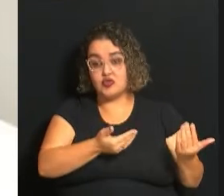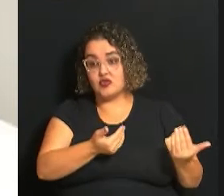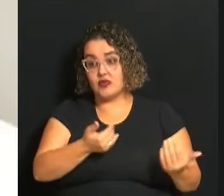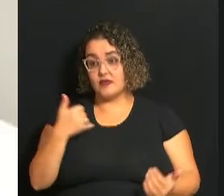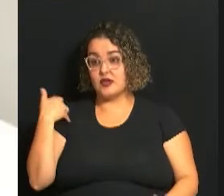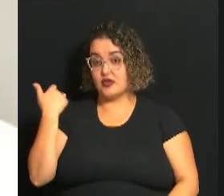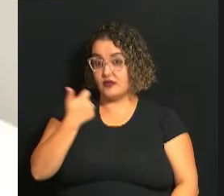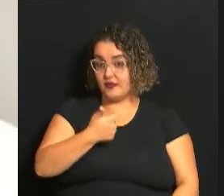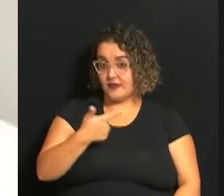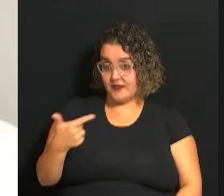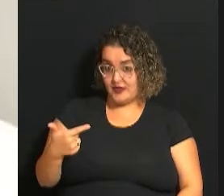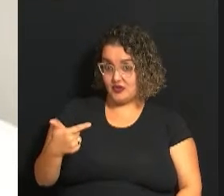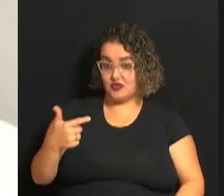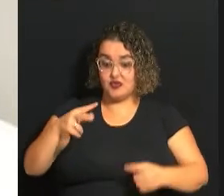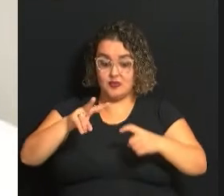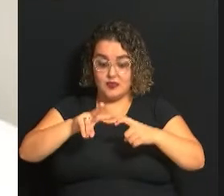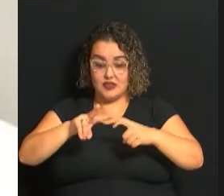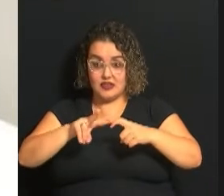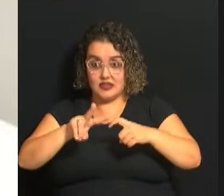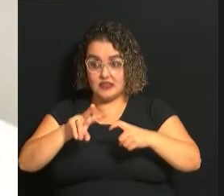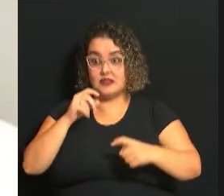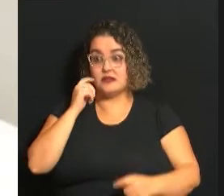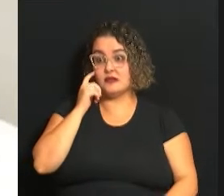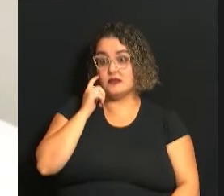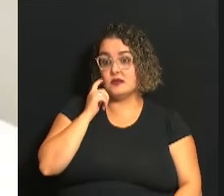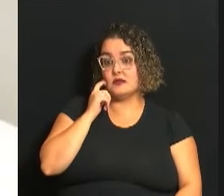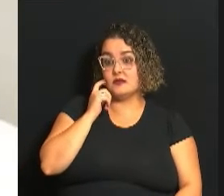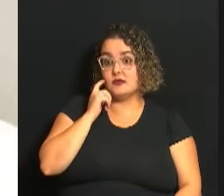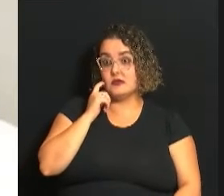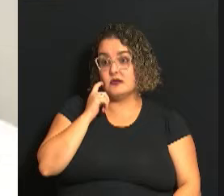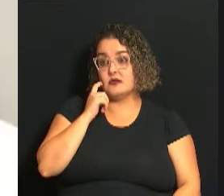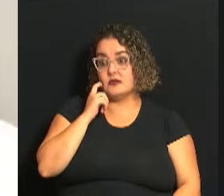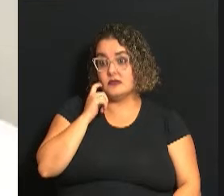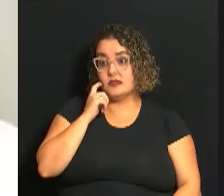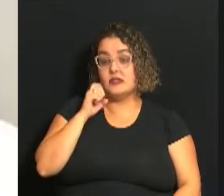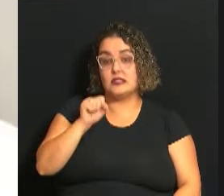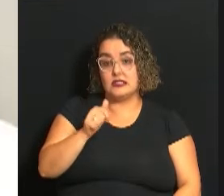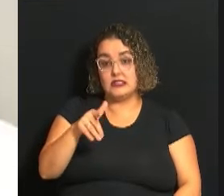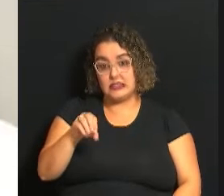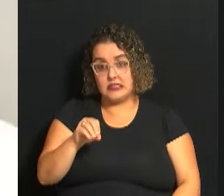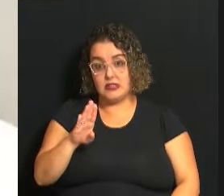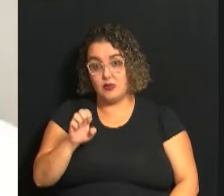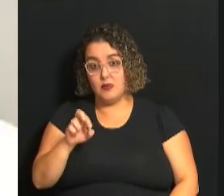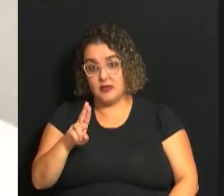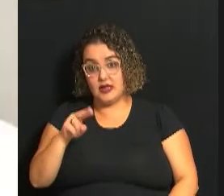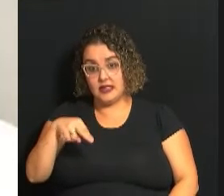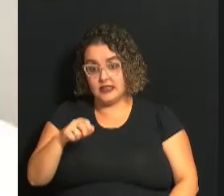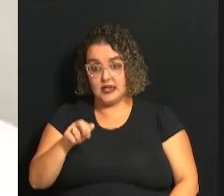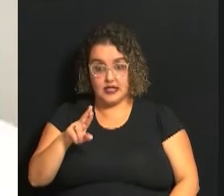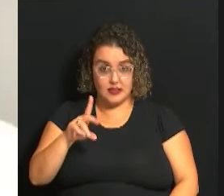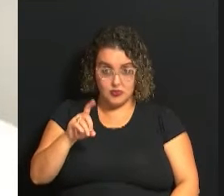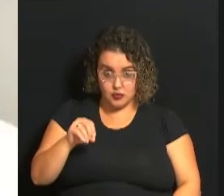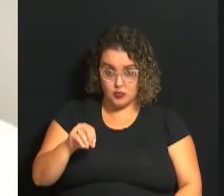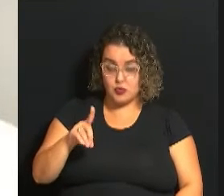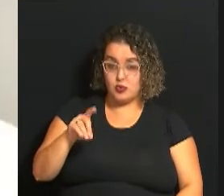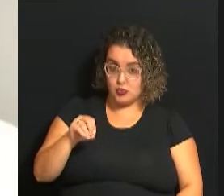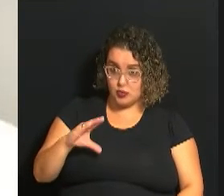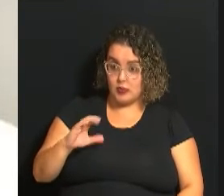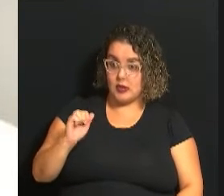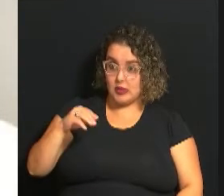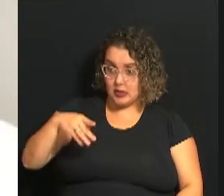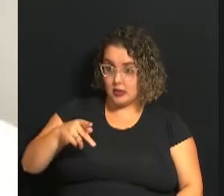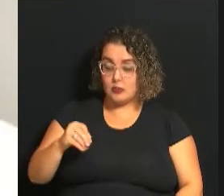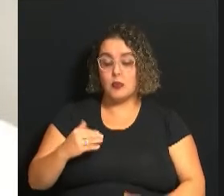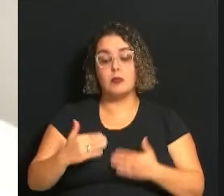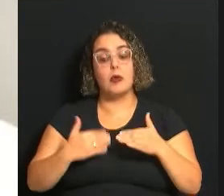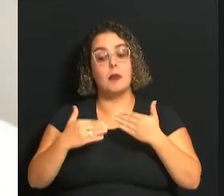anos na Faculdade de Medicina Veterinária, em São Bernardo do Campo, onde eu moro hoje. E, enfim, comecei a construir minha carreira como veterinária,